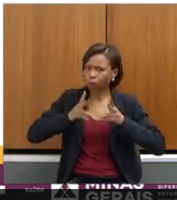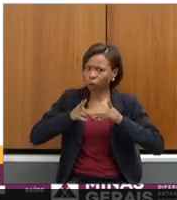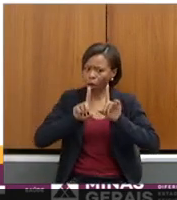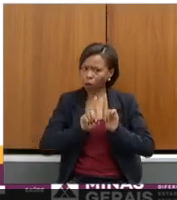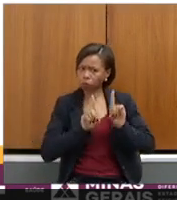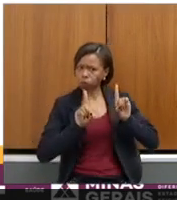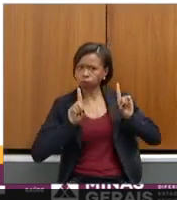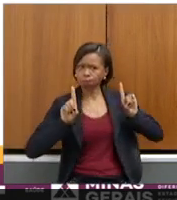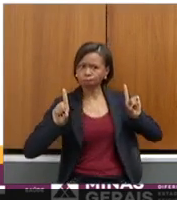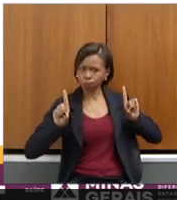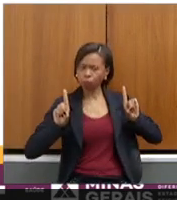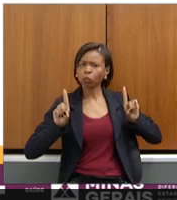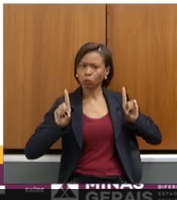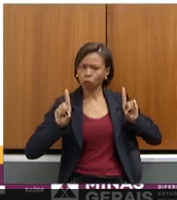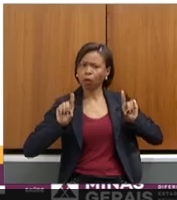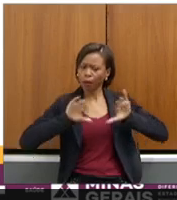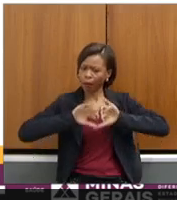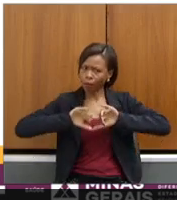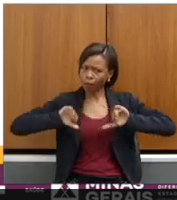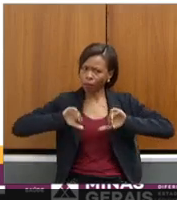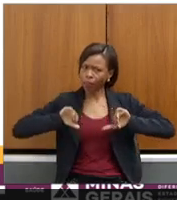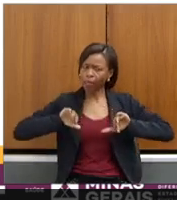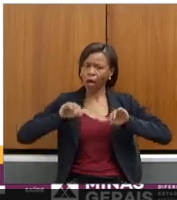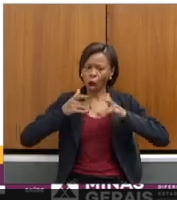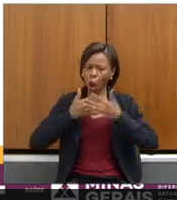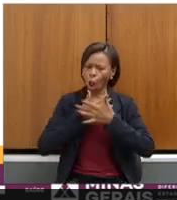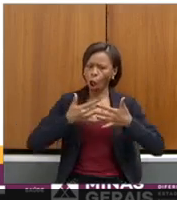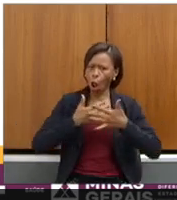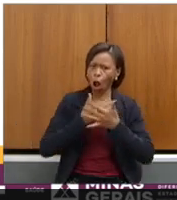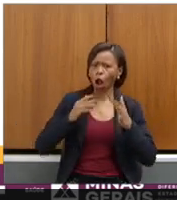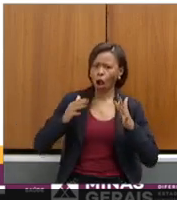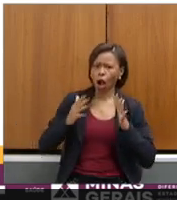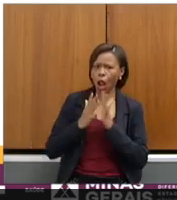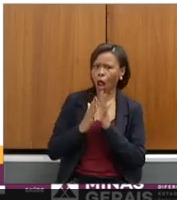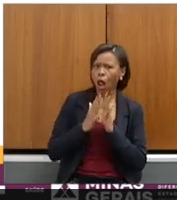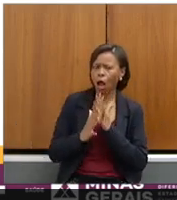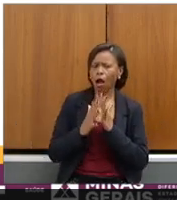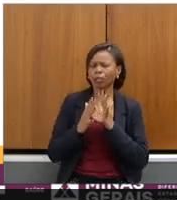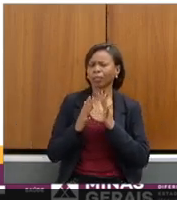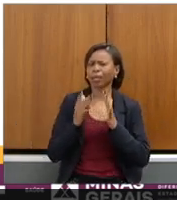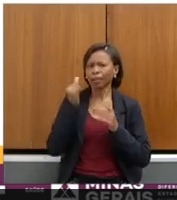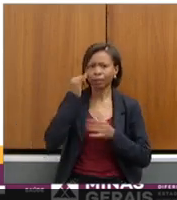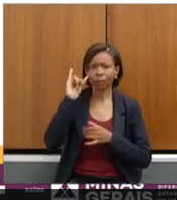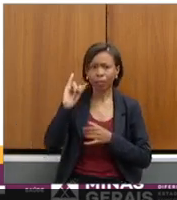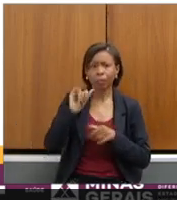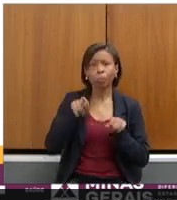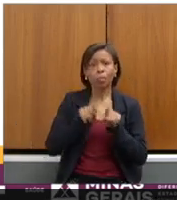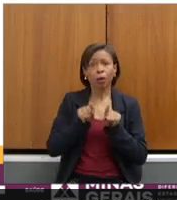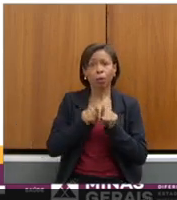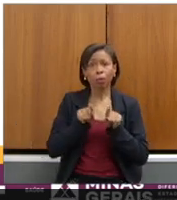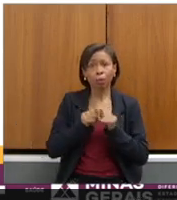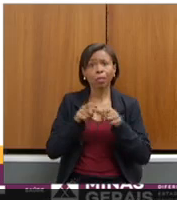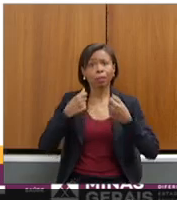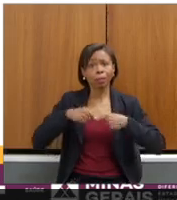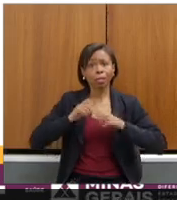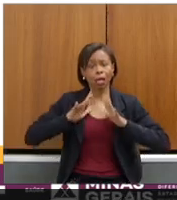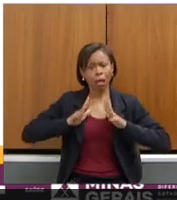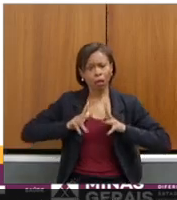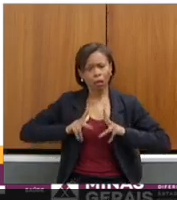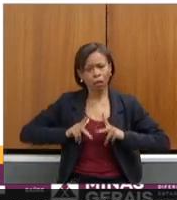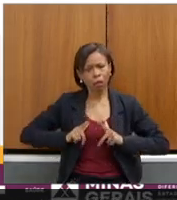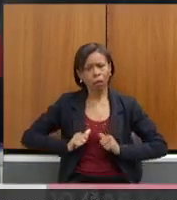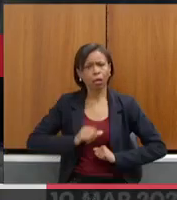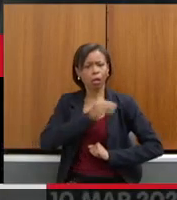social que se evite aglomerações e e tenha etiqueta respiratória EA higienização